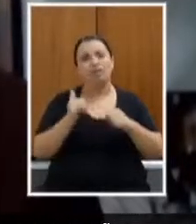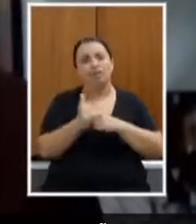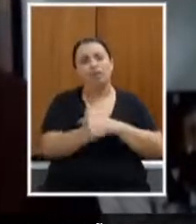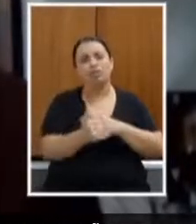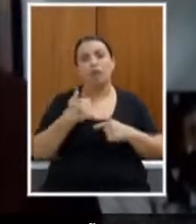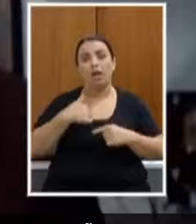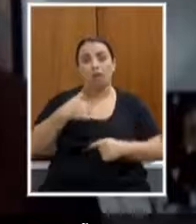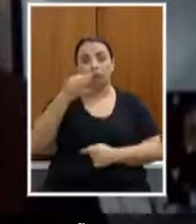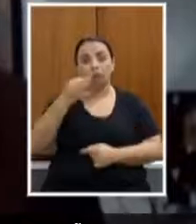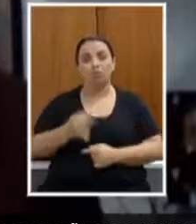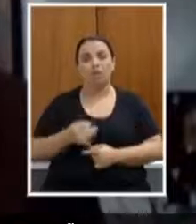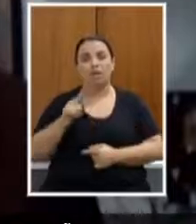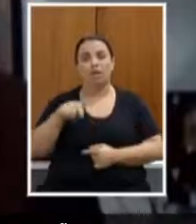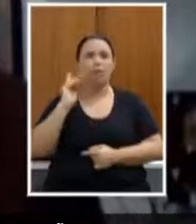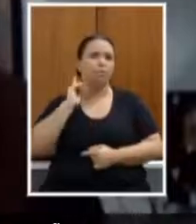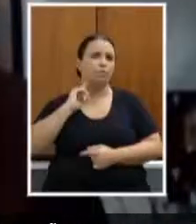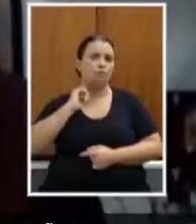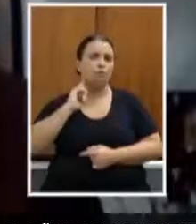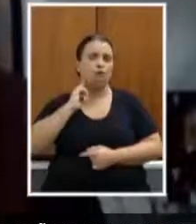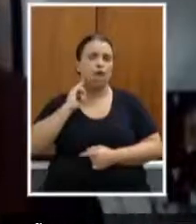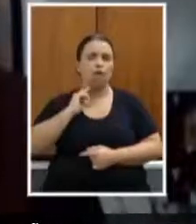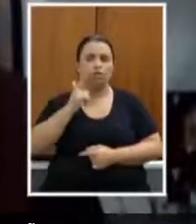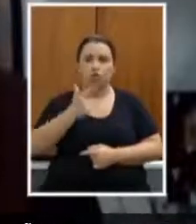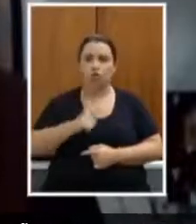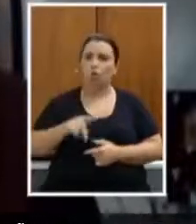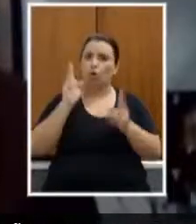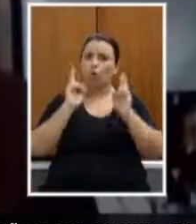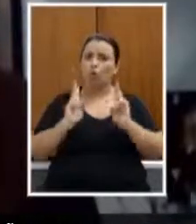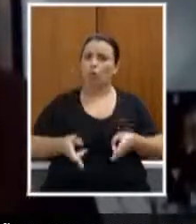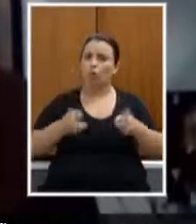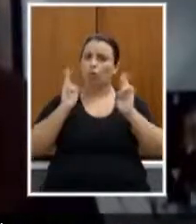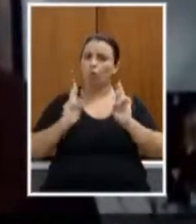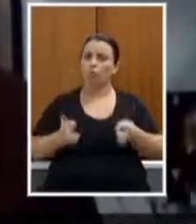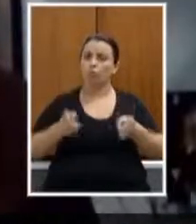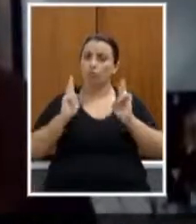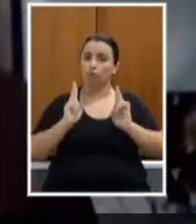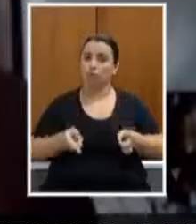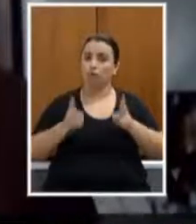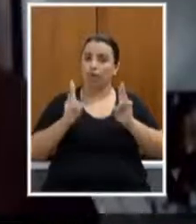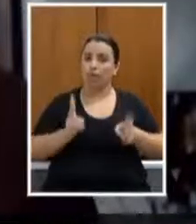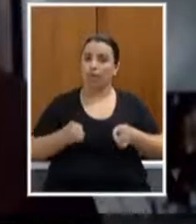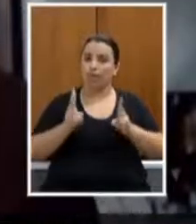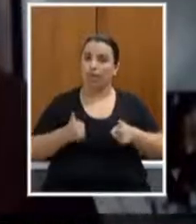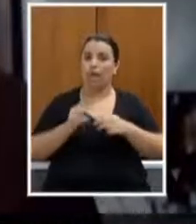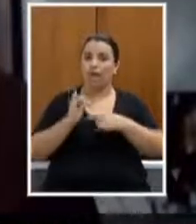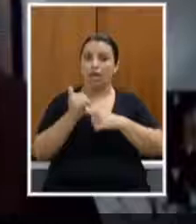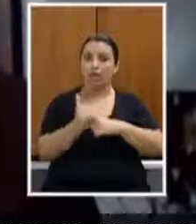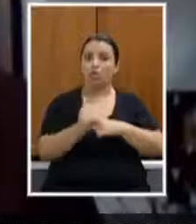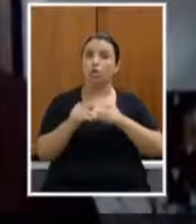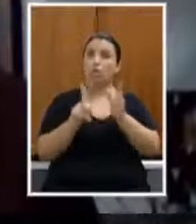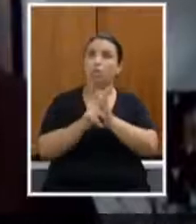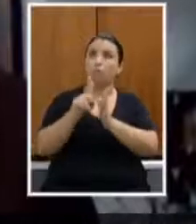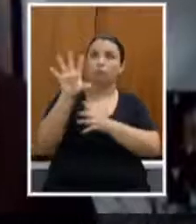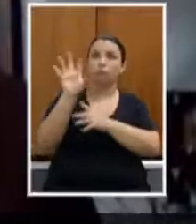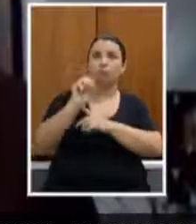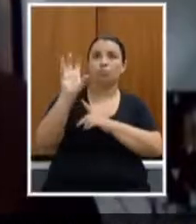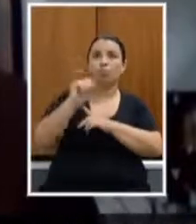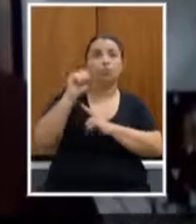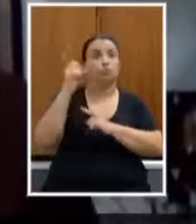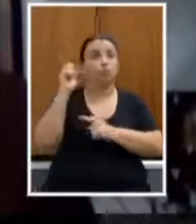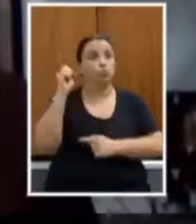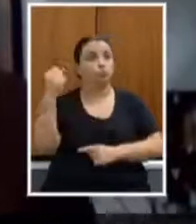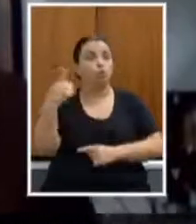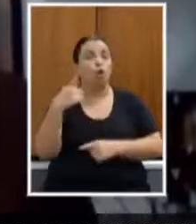Gerais, mais uma vez, vai continuar, não só gerando energia solar, mas vai liderar também